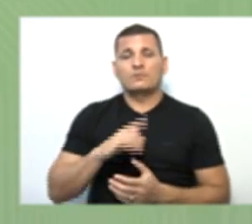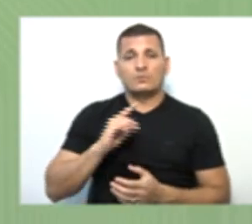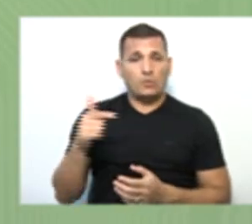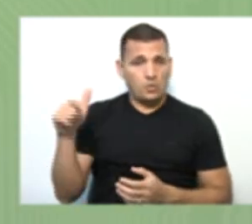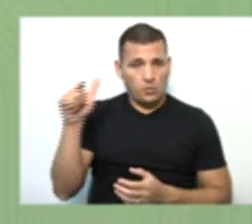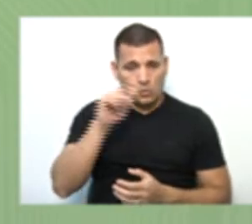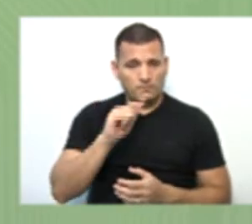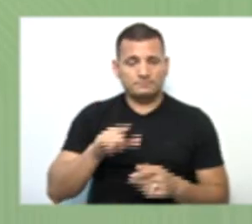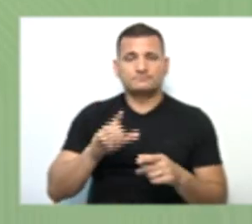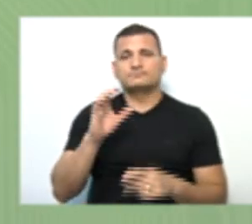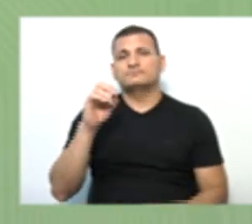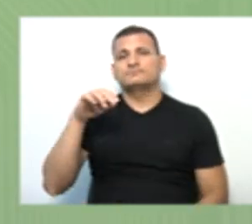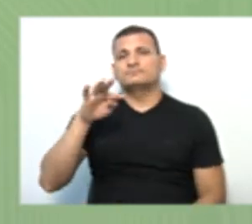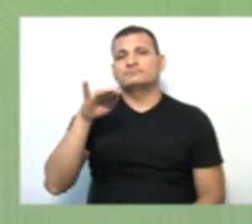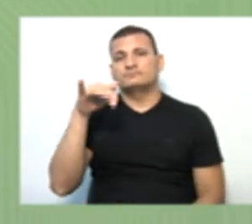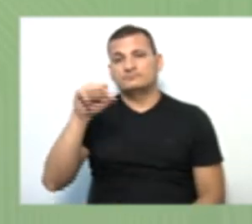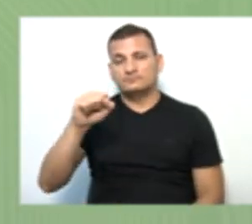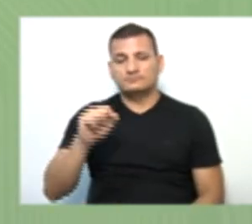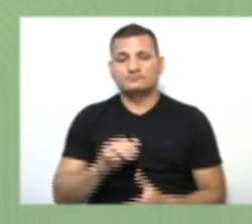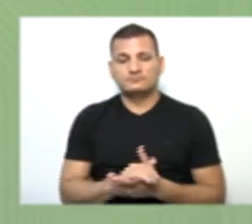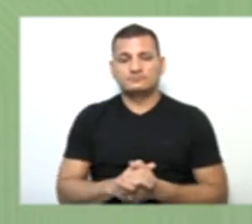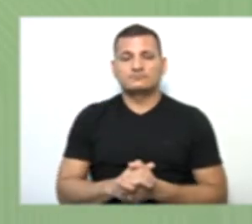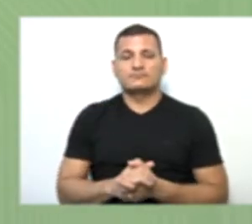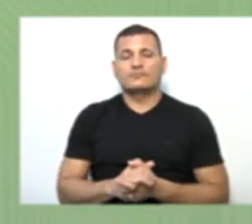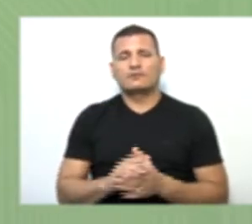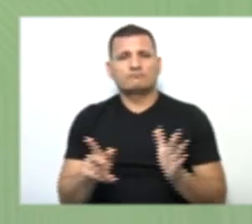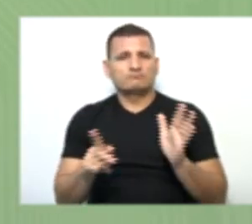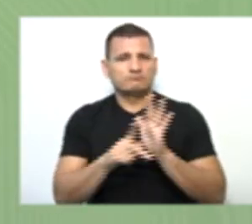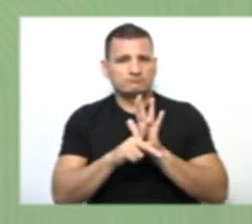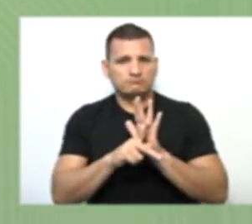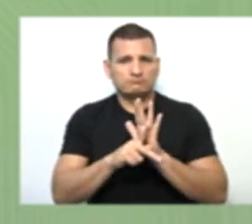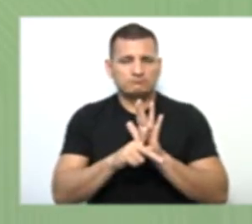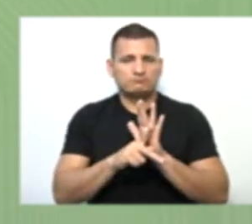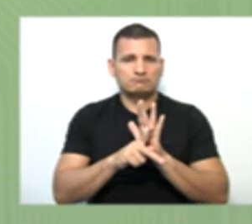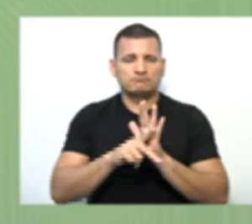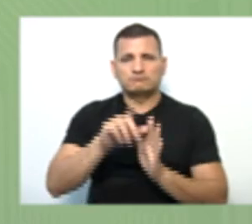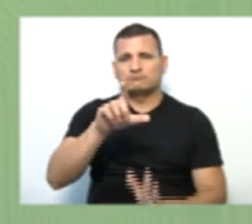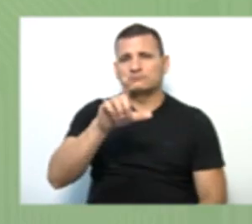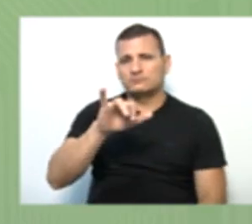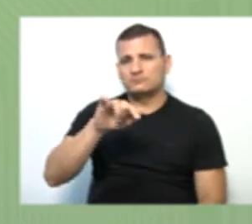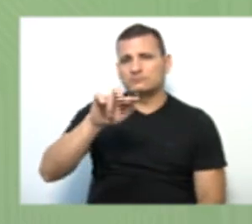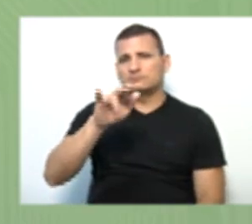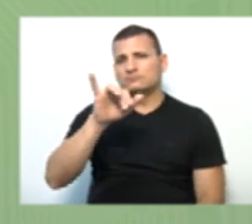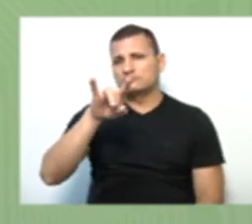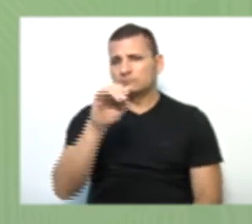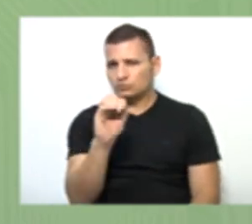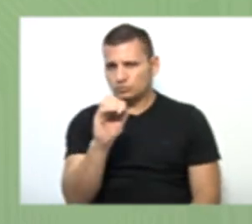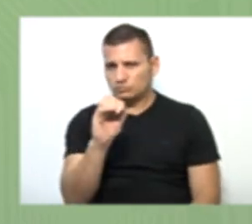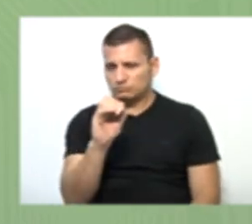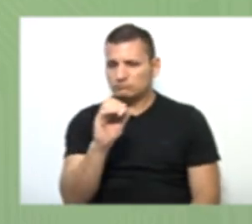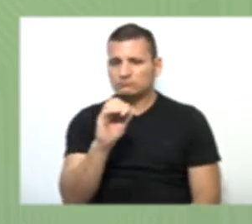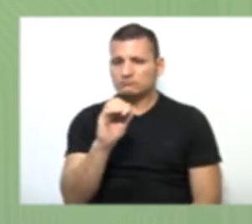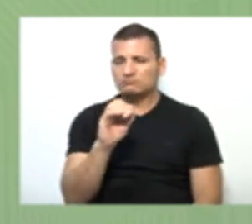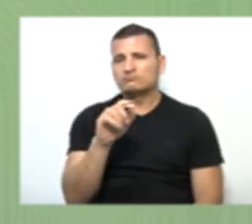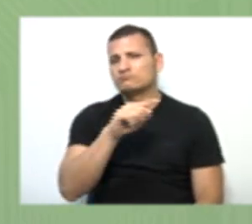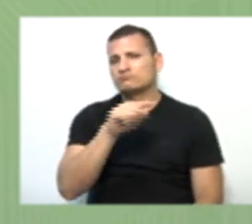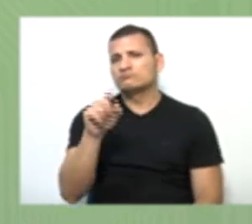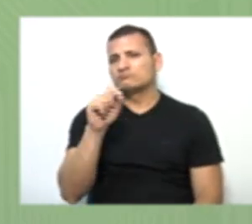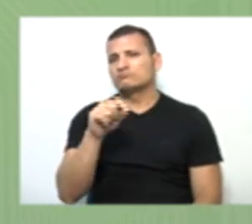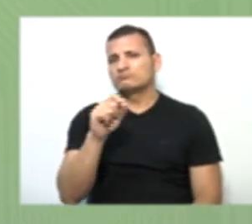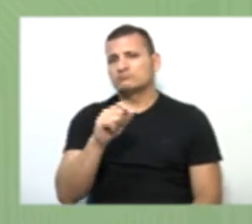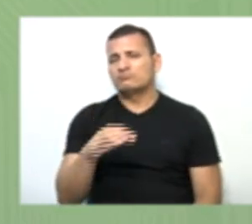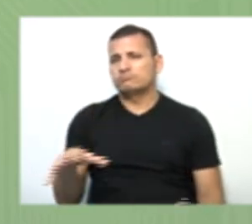contas, que é o patrimônio líquido. O patrimônio líquido será o agrupamento das